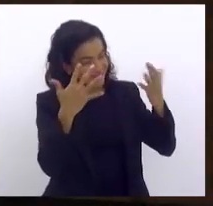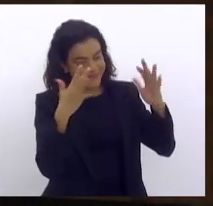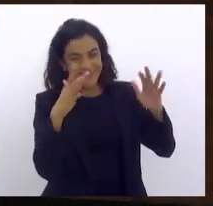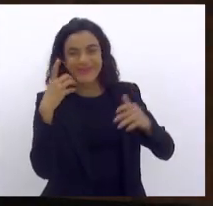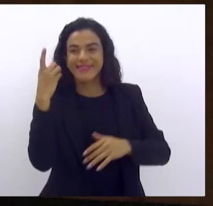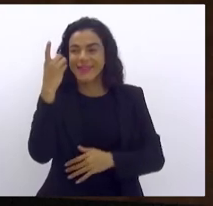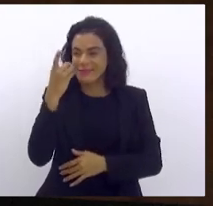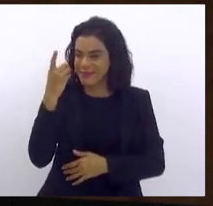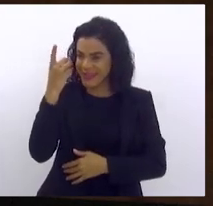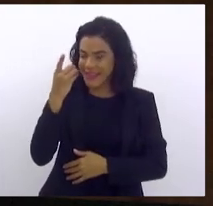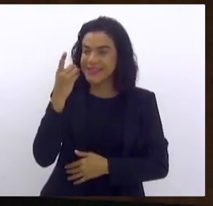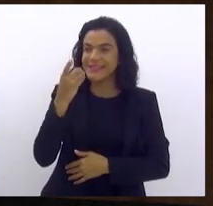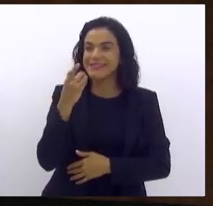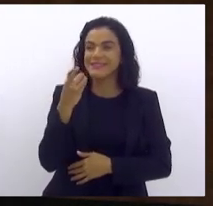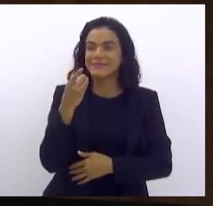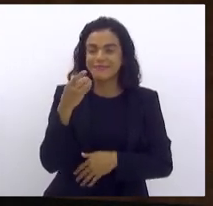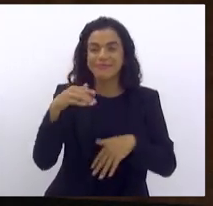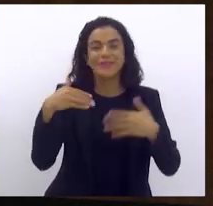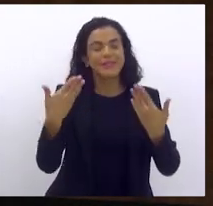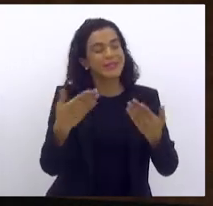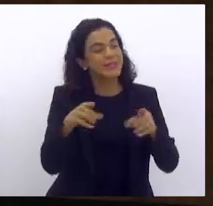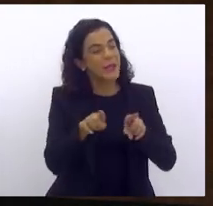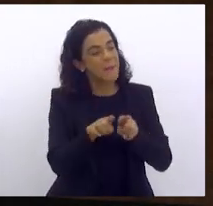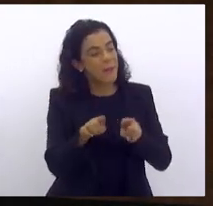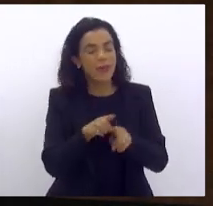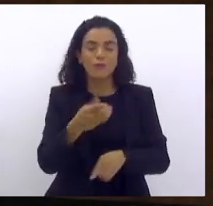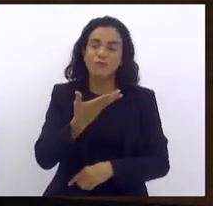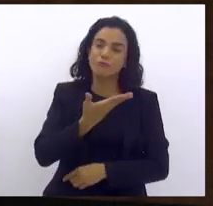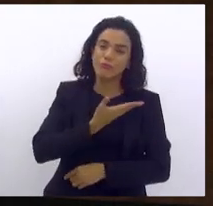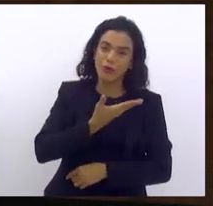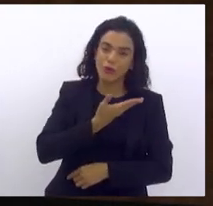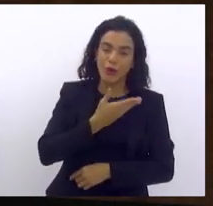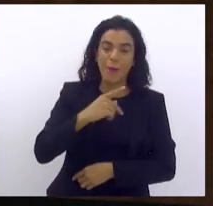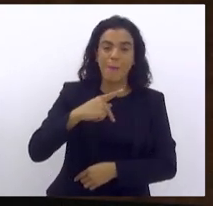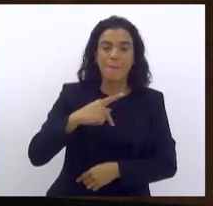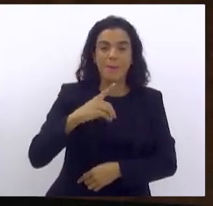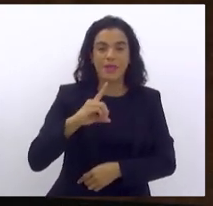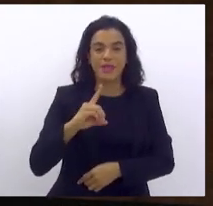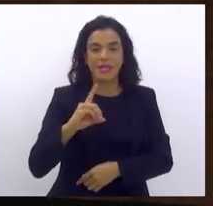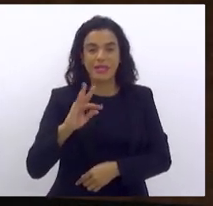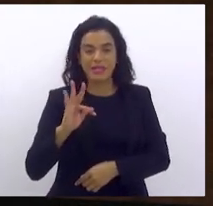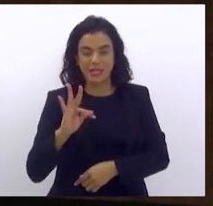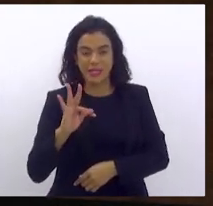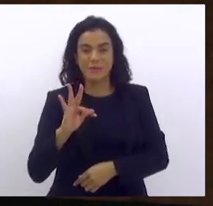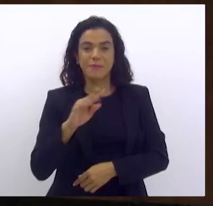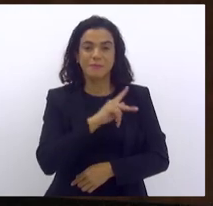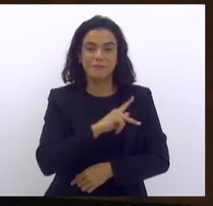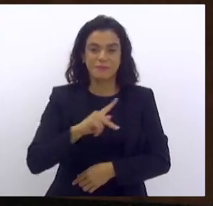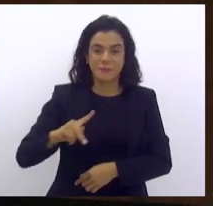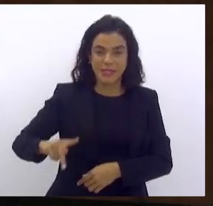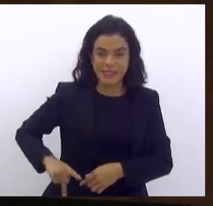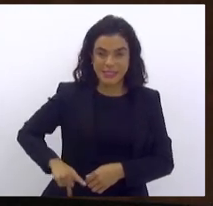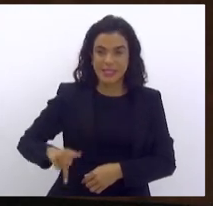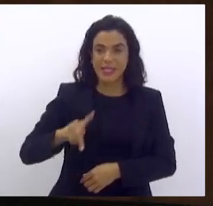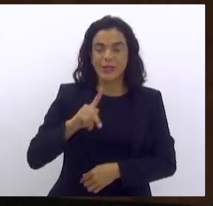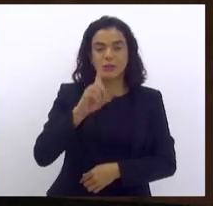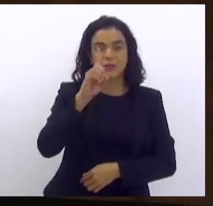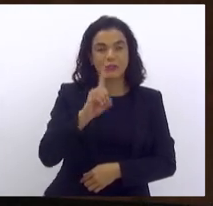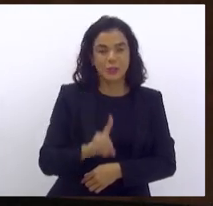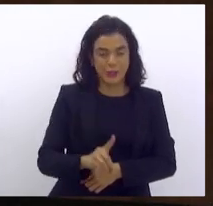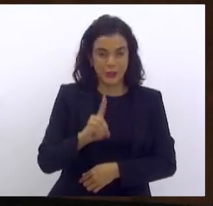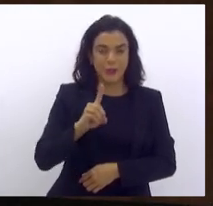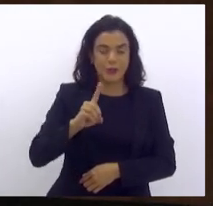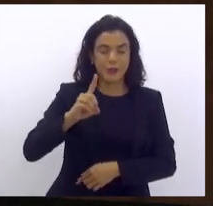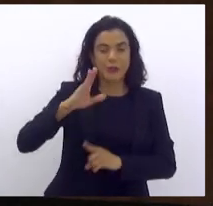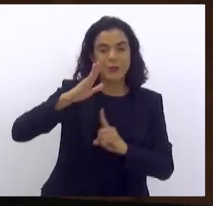o registro do meu querido companheiro do PDT do Paraná, presidente do Diretório Estadual do